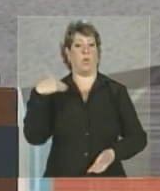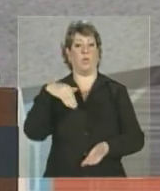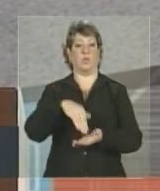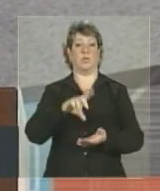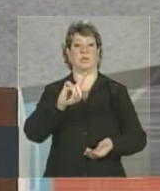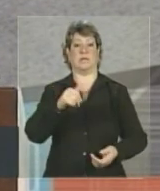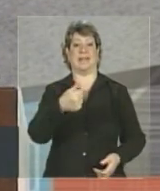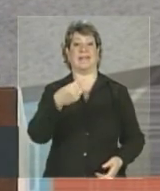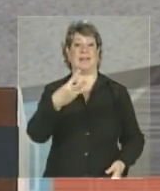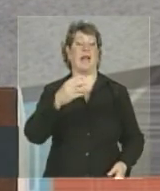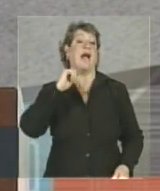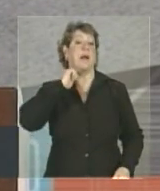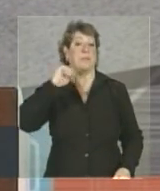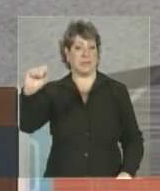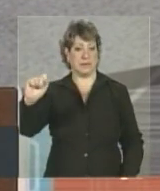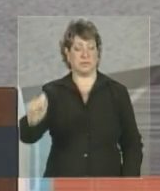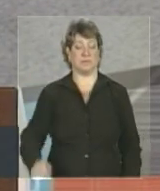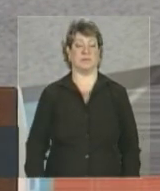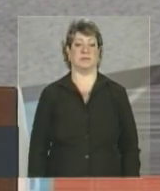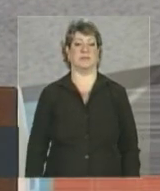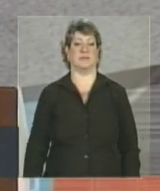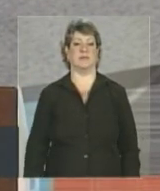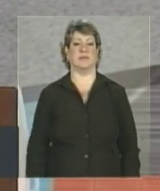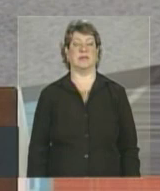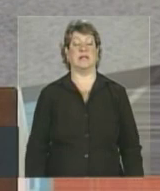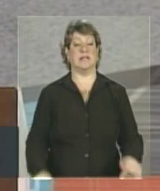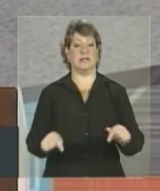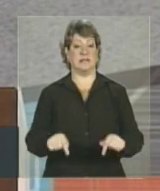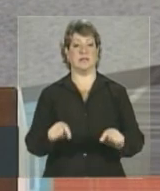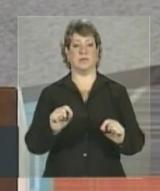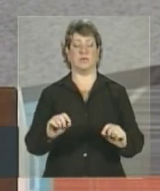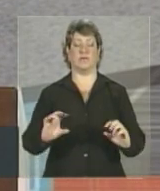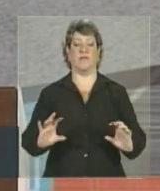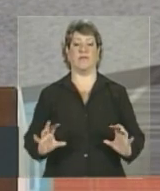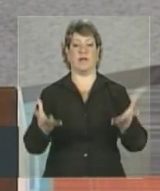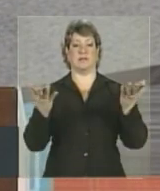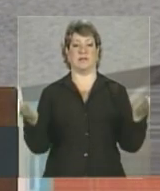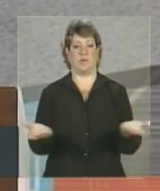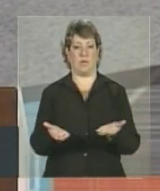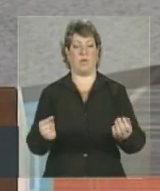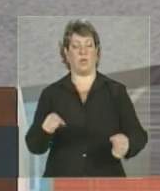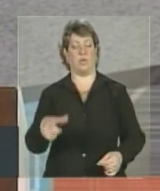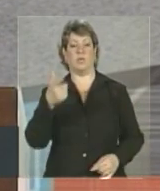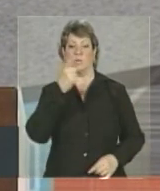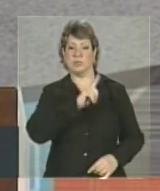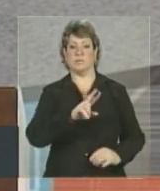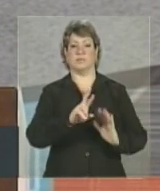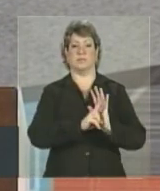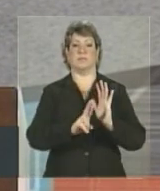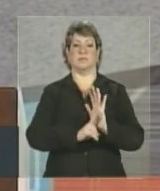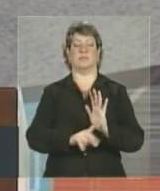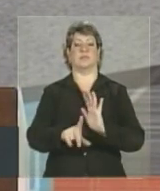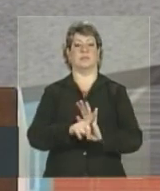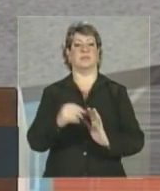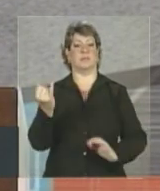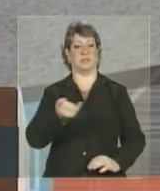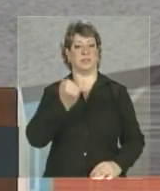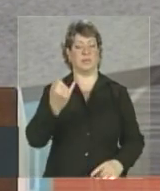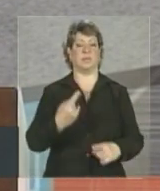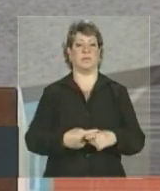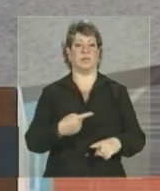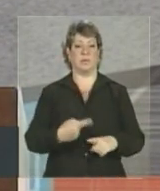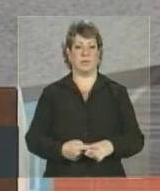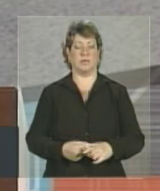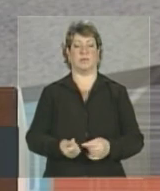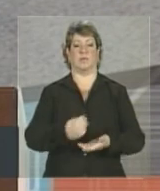de abril. Nada melhor do que celebrar este marco regulatório, concretizando